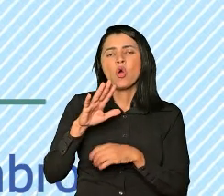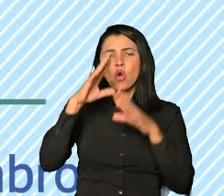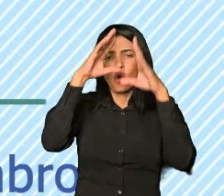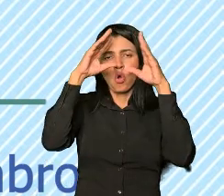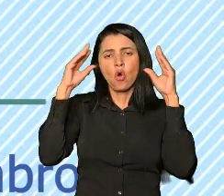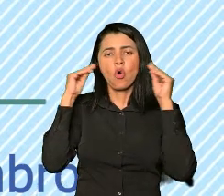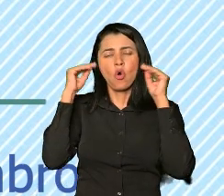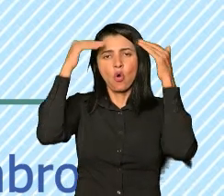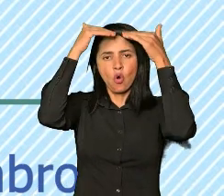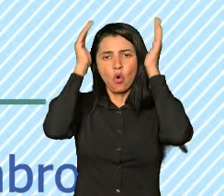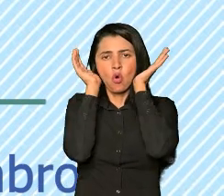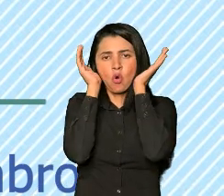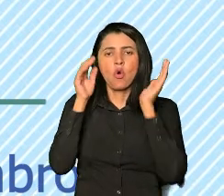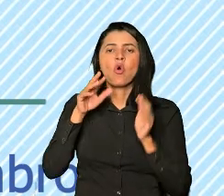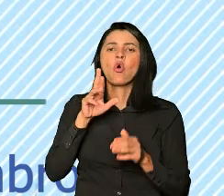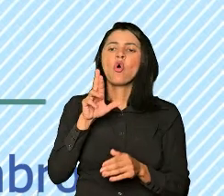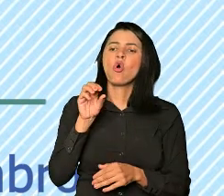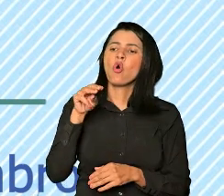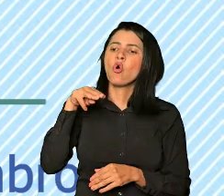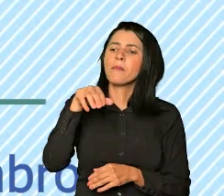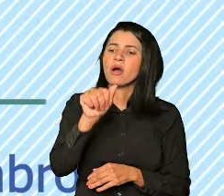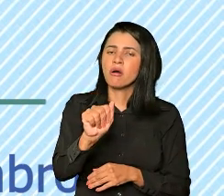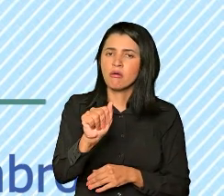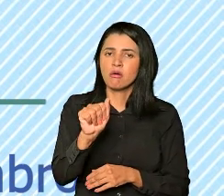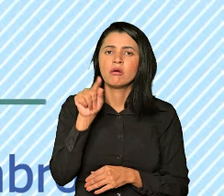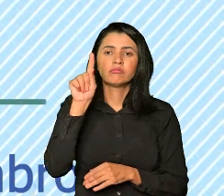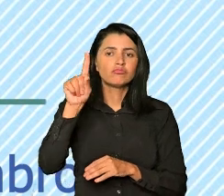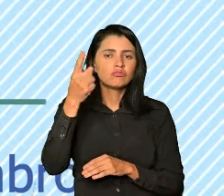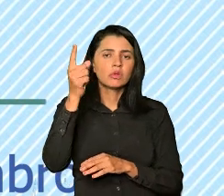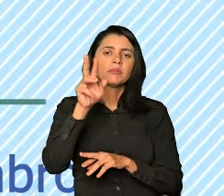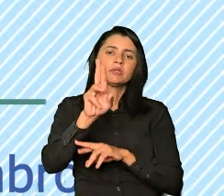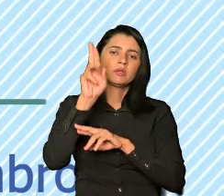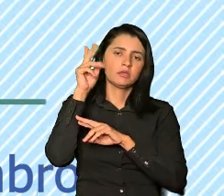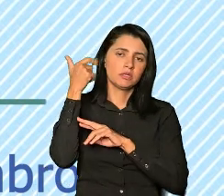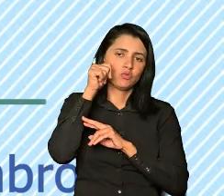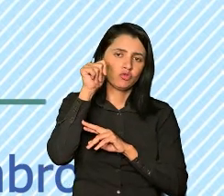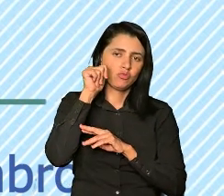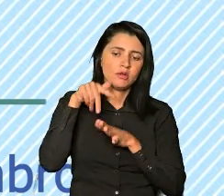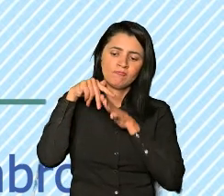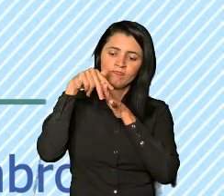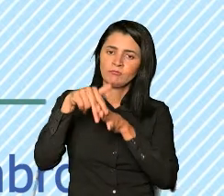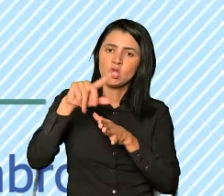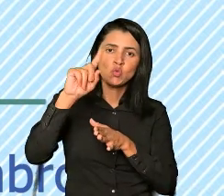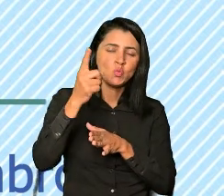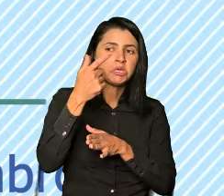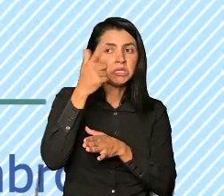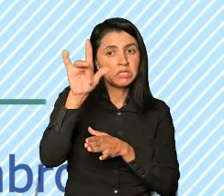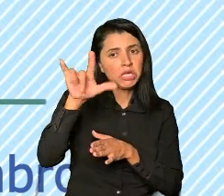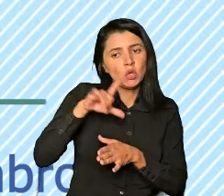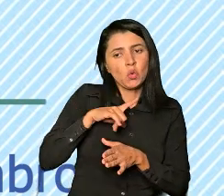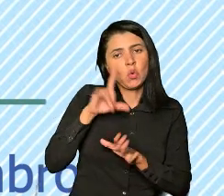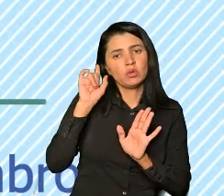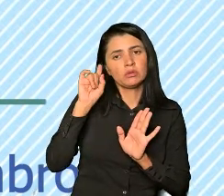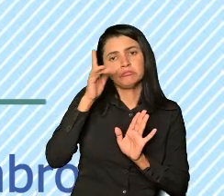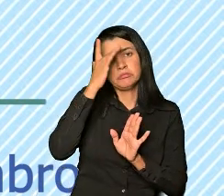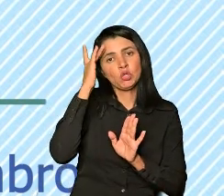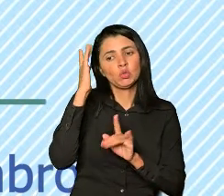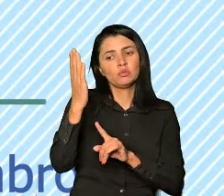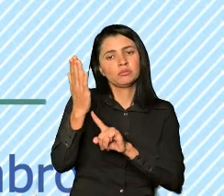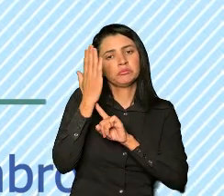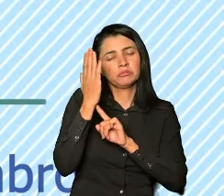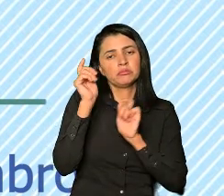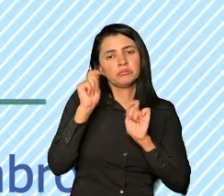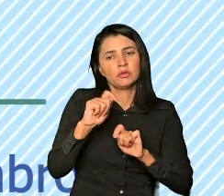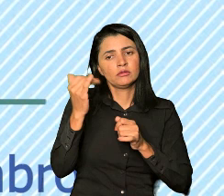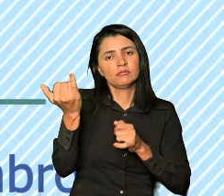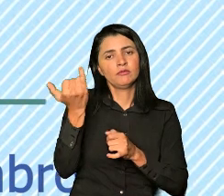única representação de mulher em estátua equestre que eu conheço. Se tiver outra, depois alguém possa, talvez,